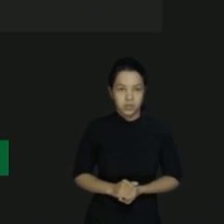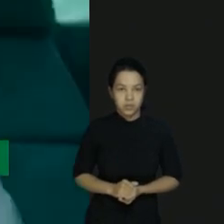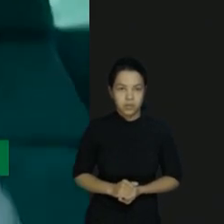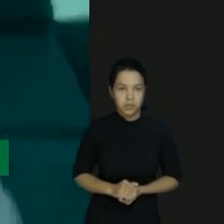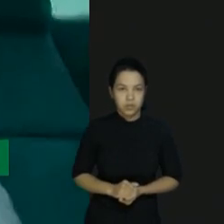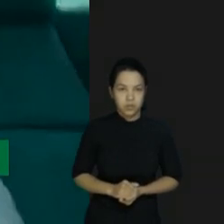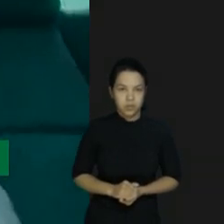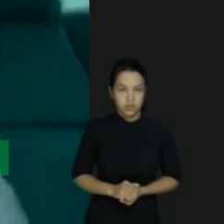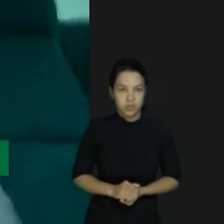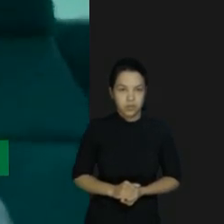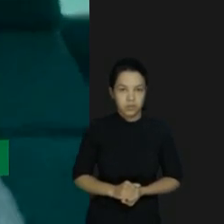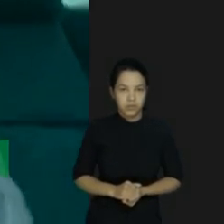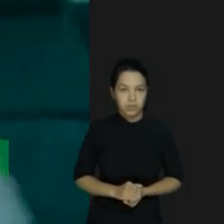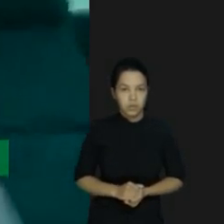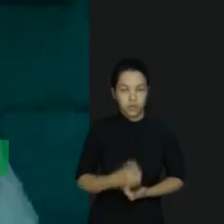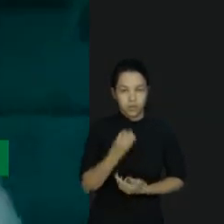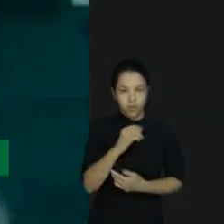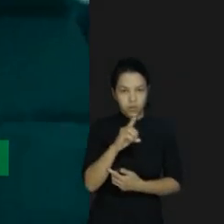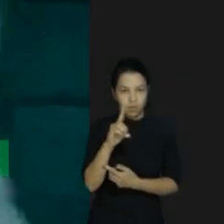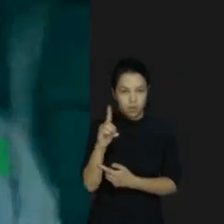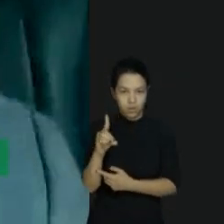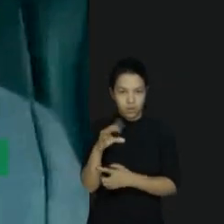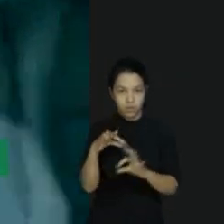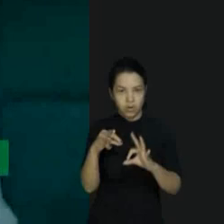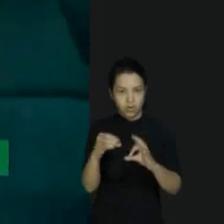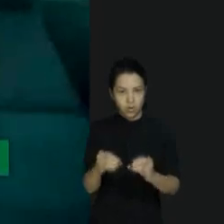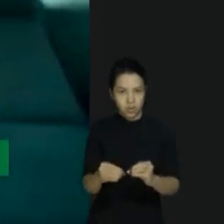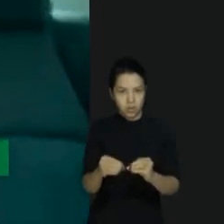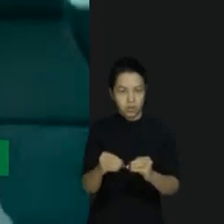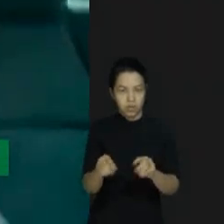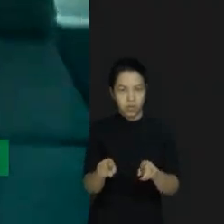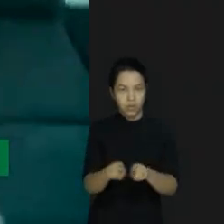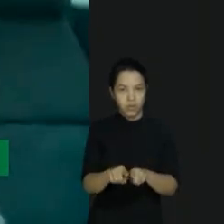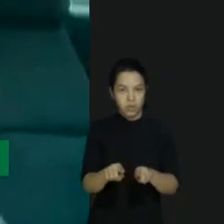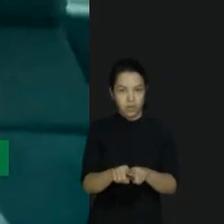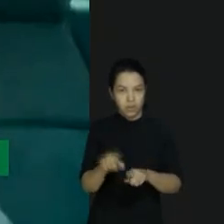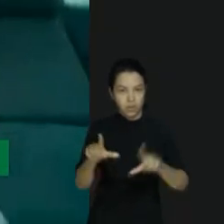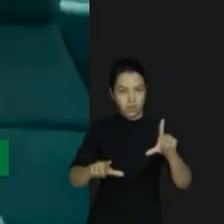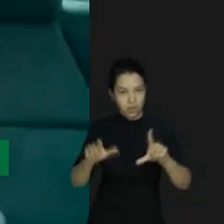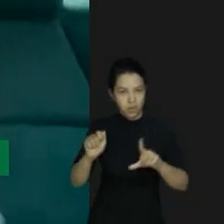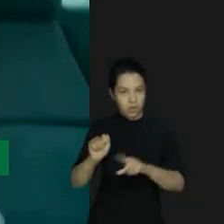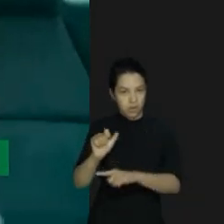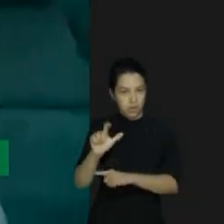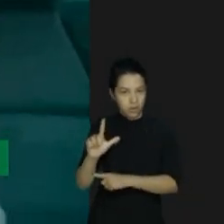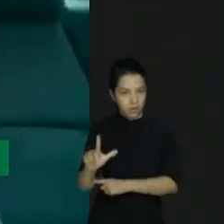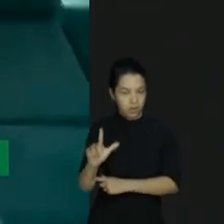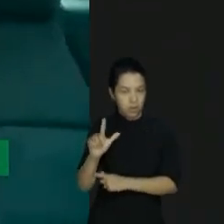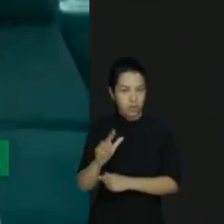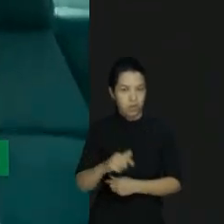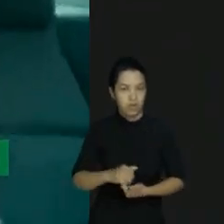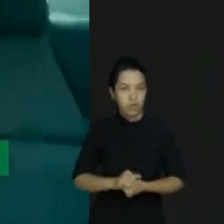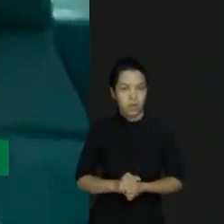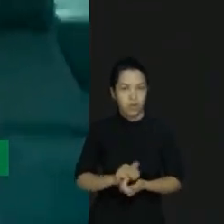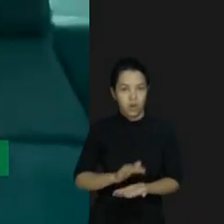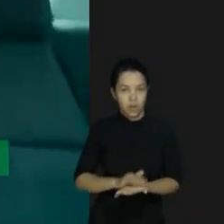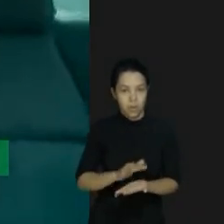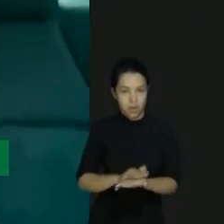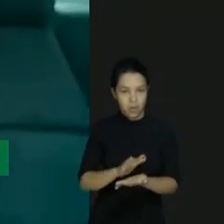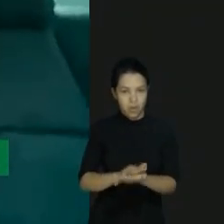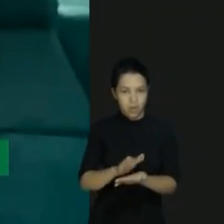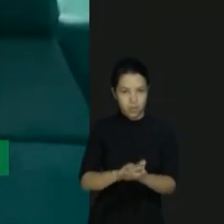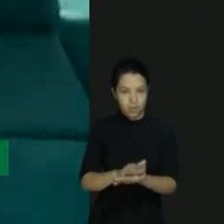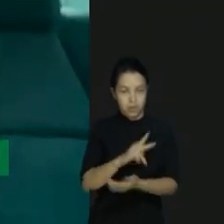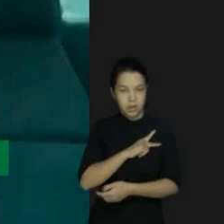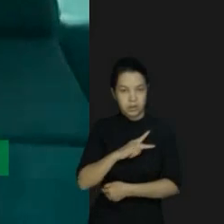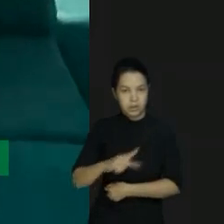Bom dia, senhor presidente. Bom dia a todos que estão nos assistindo, TV UAU também. Quero cumprimentar e parabenizar aí o nosso presidente do Cresci, eu que